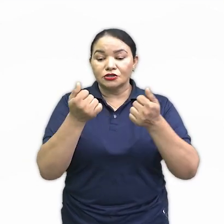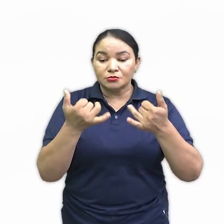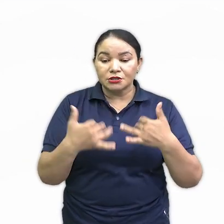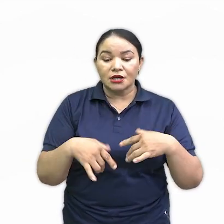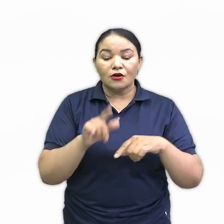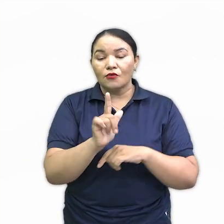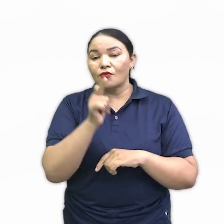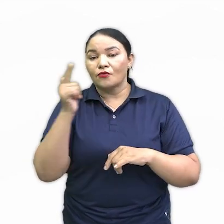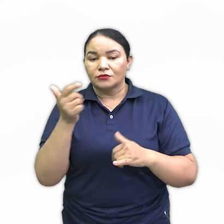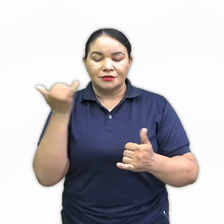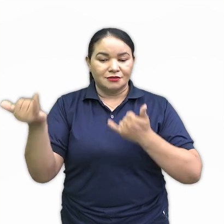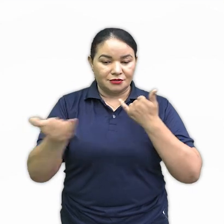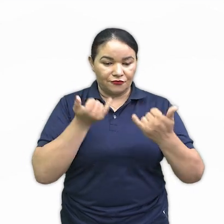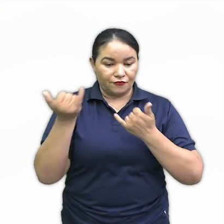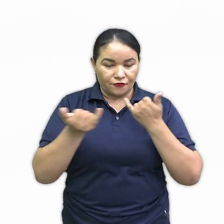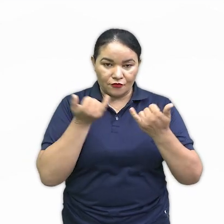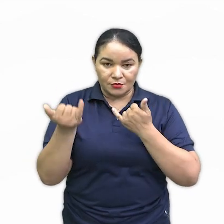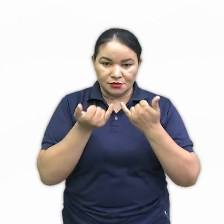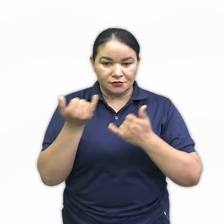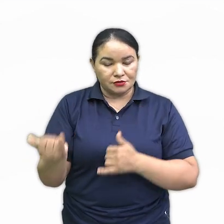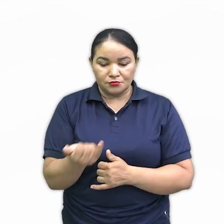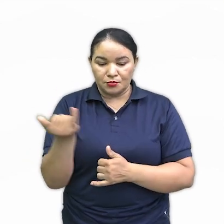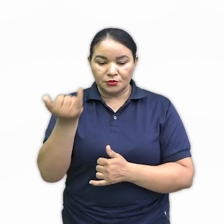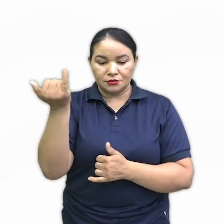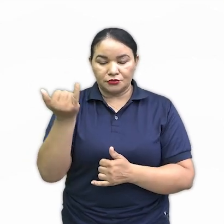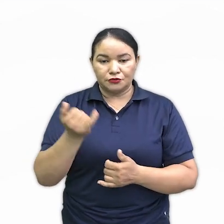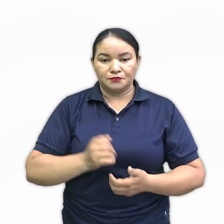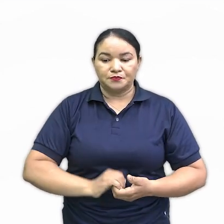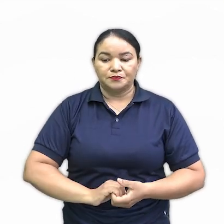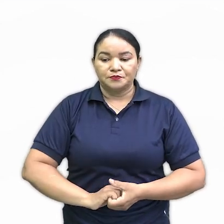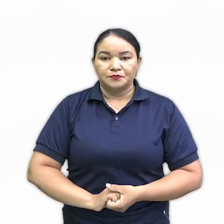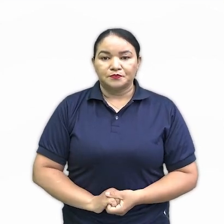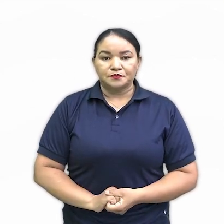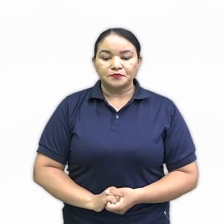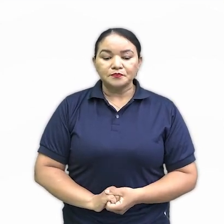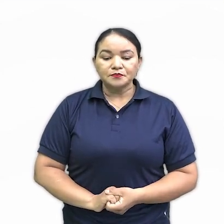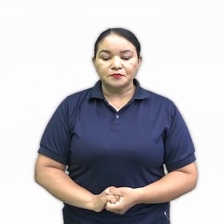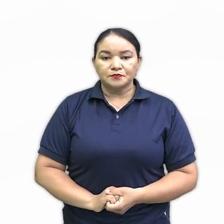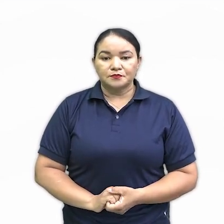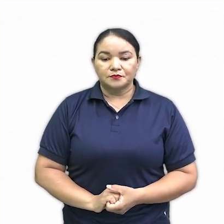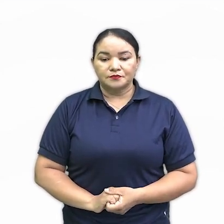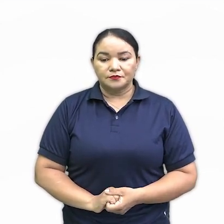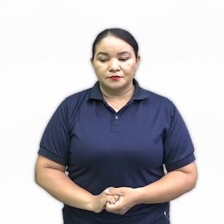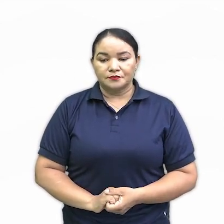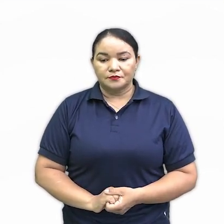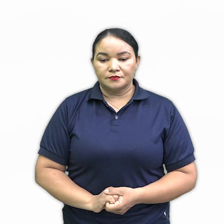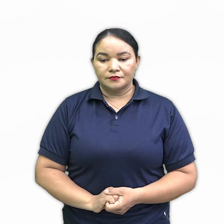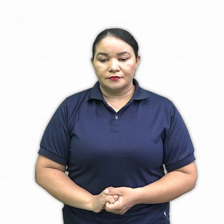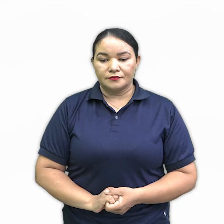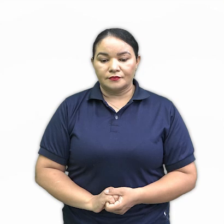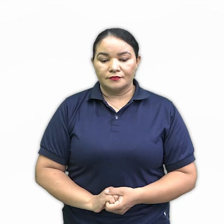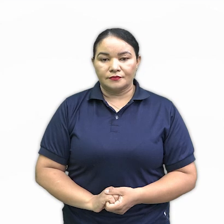outras informações sobre isso, né? O que causa aí uma omissão de informações na manipulação